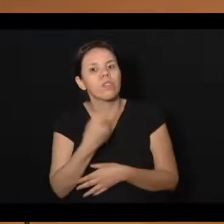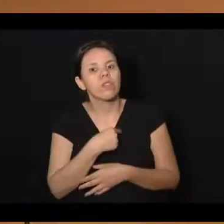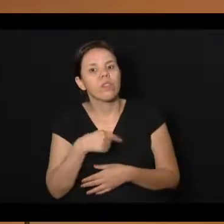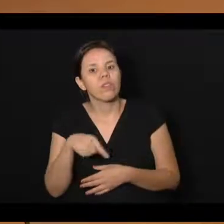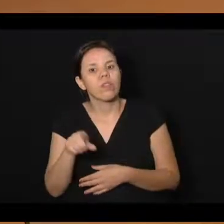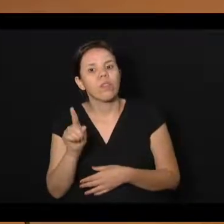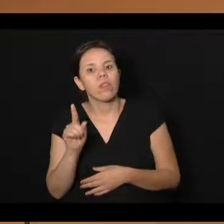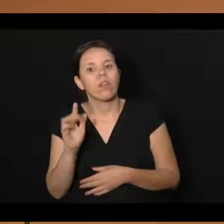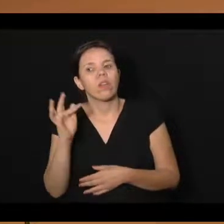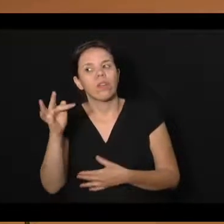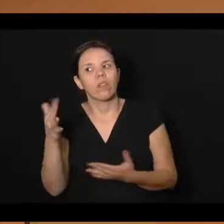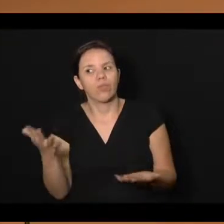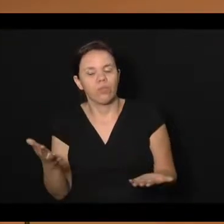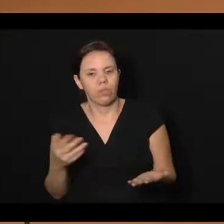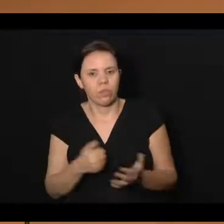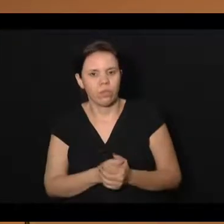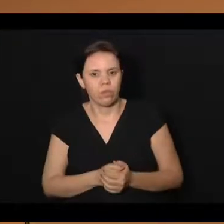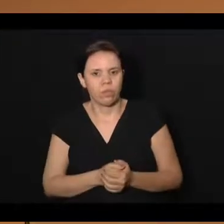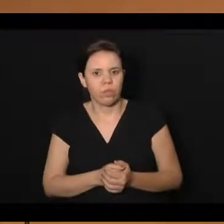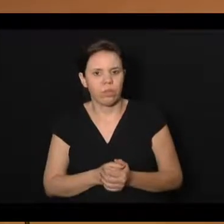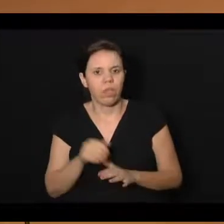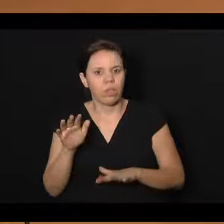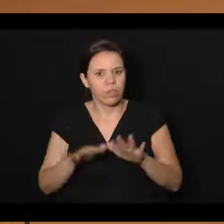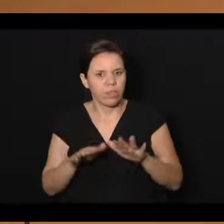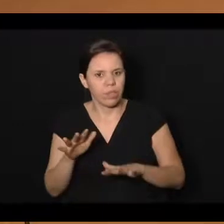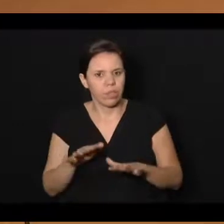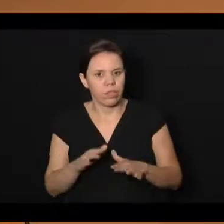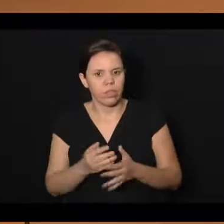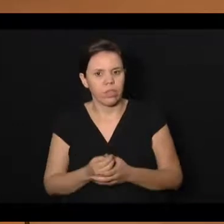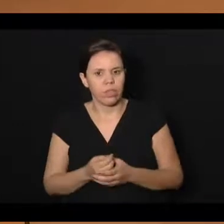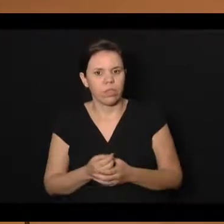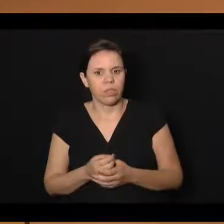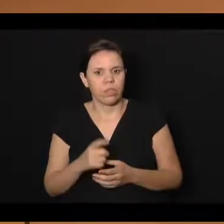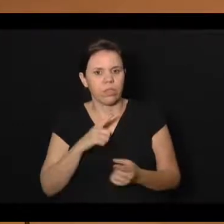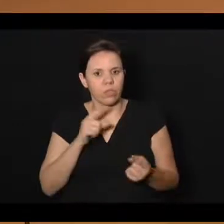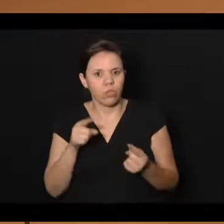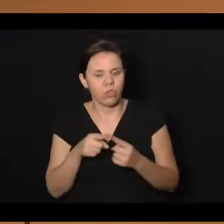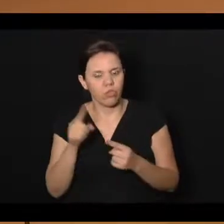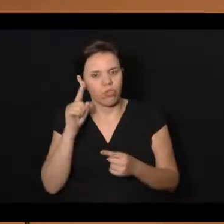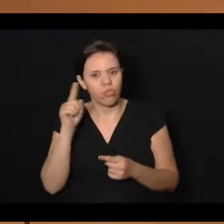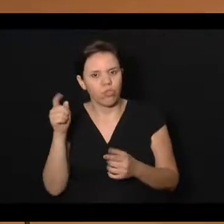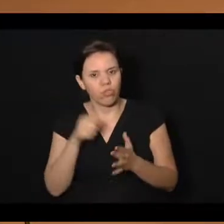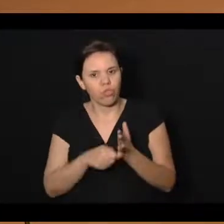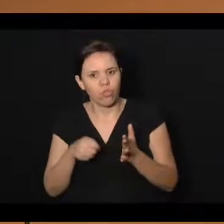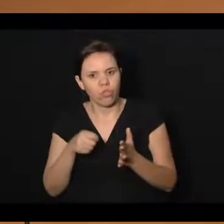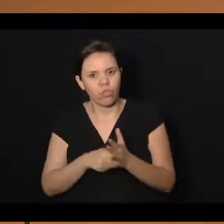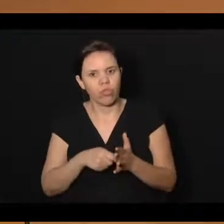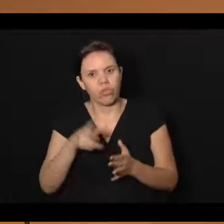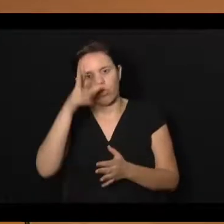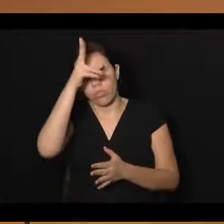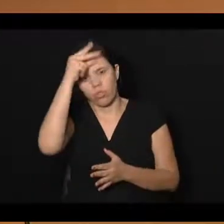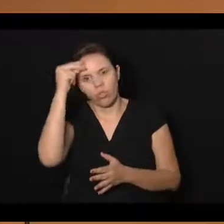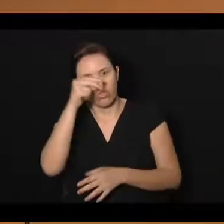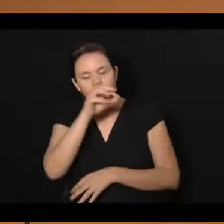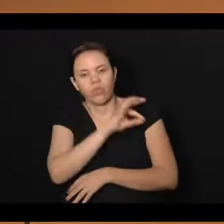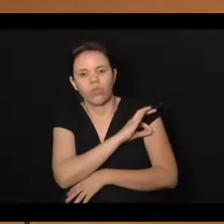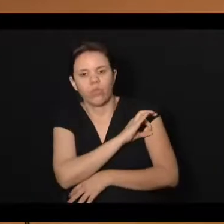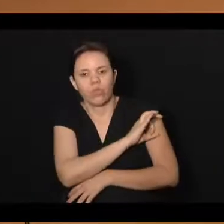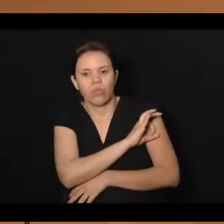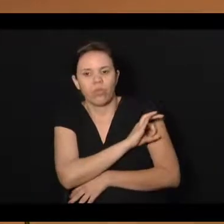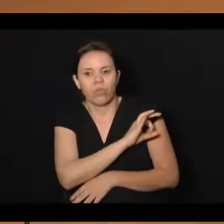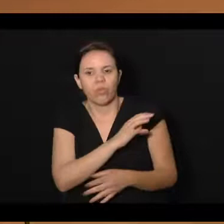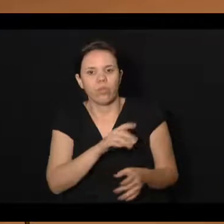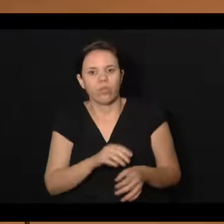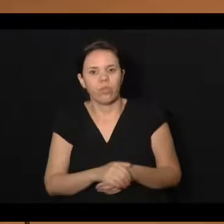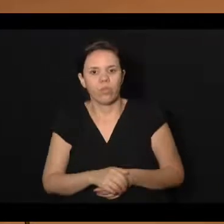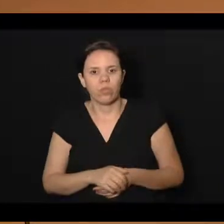ponta e às vezes a gente talvez alinhar o dia de luta de verdade municipal considerar esse dia de luta do povo da